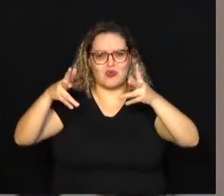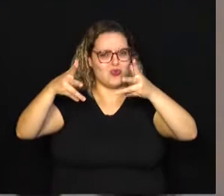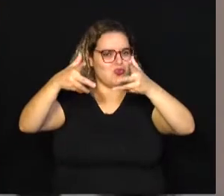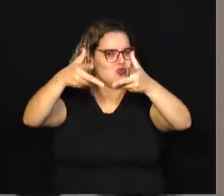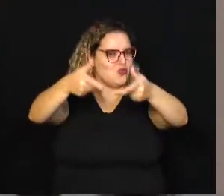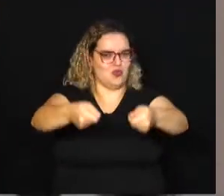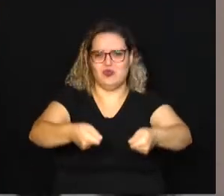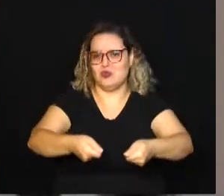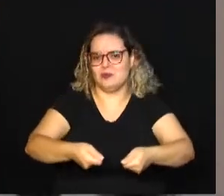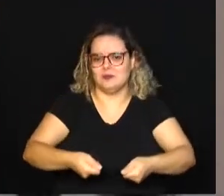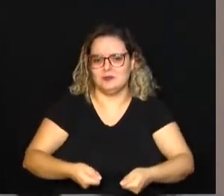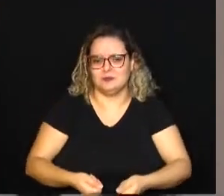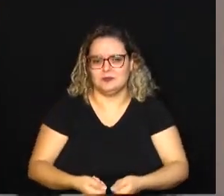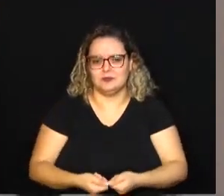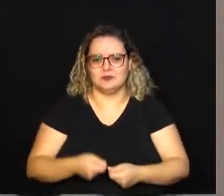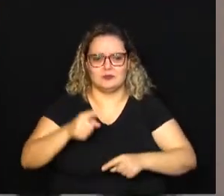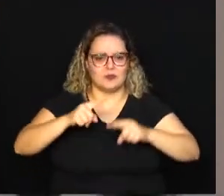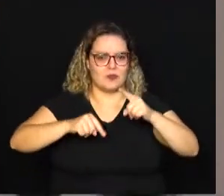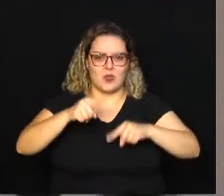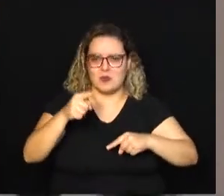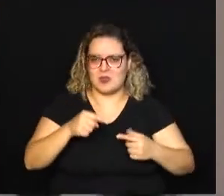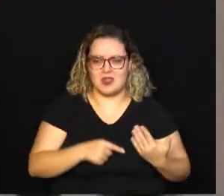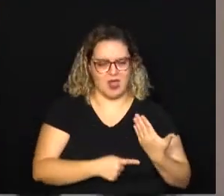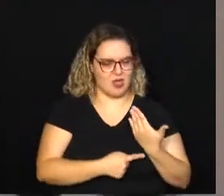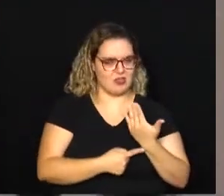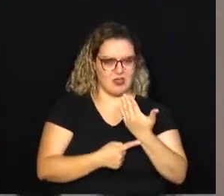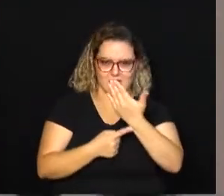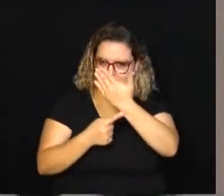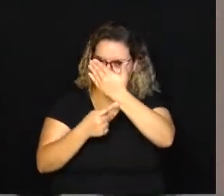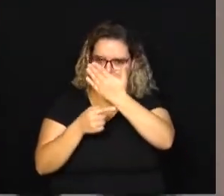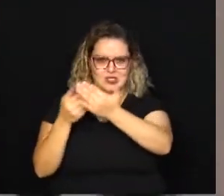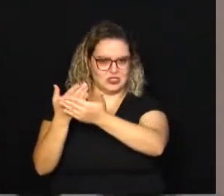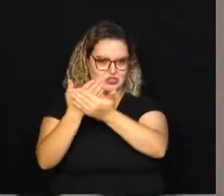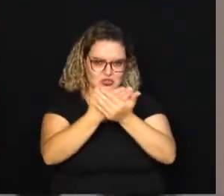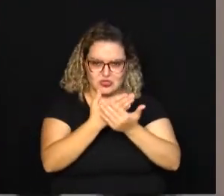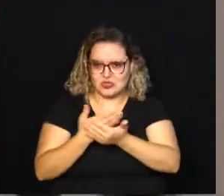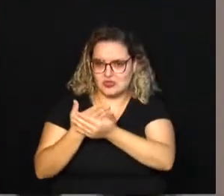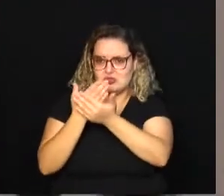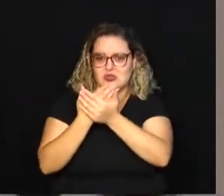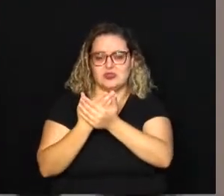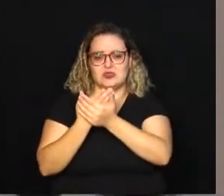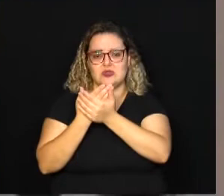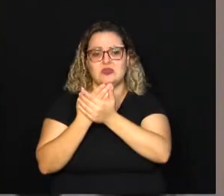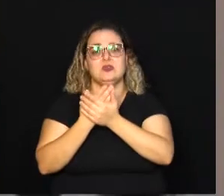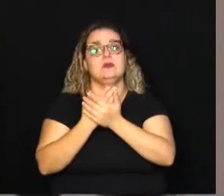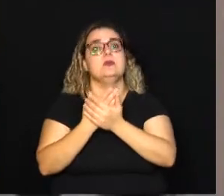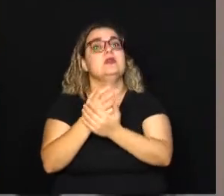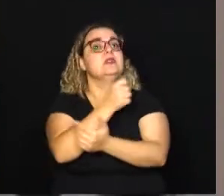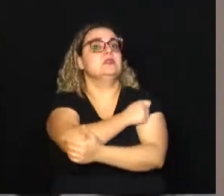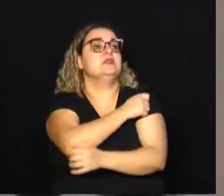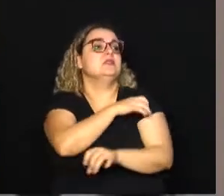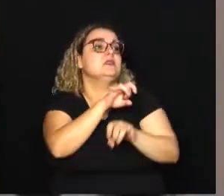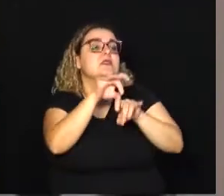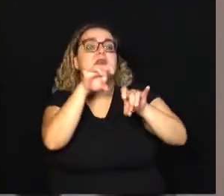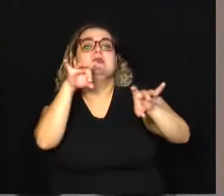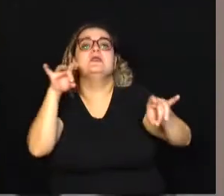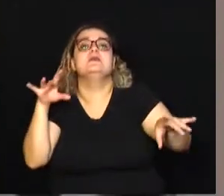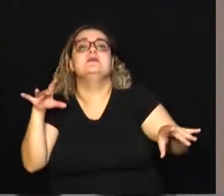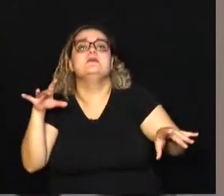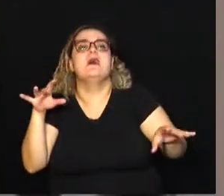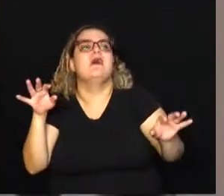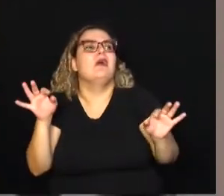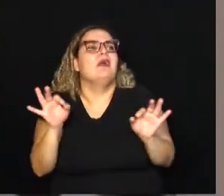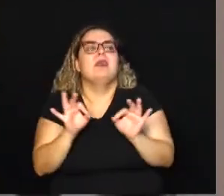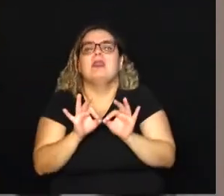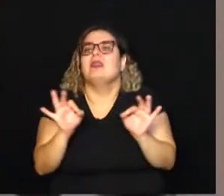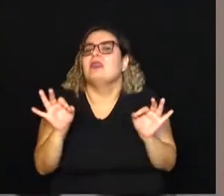todo o material tecnológico para estudo, para as aulas à distância. Nada